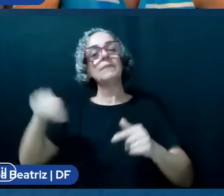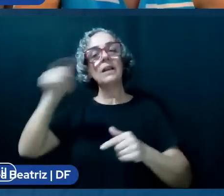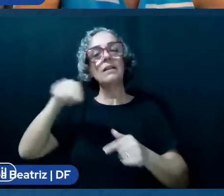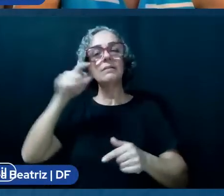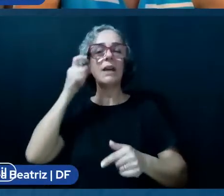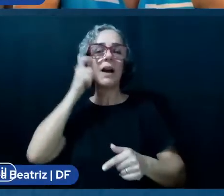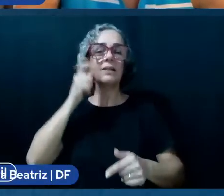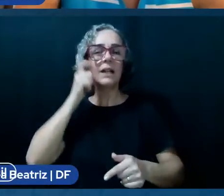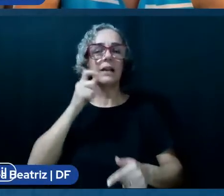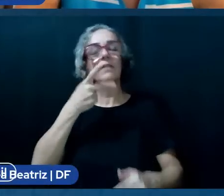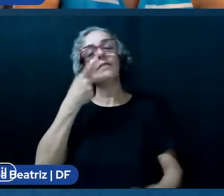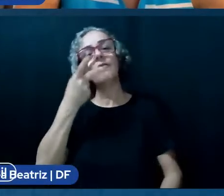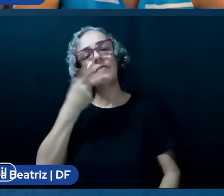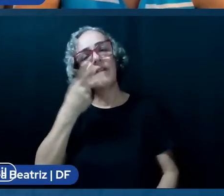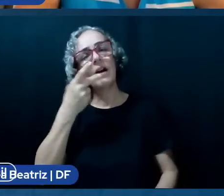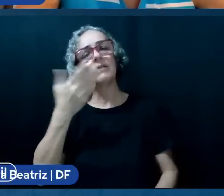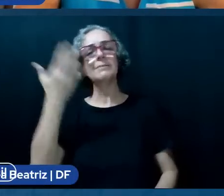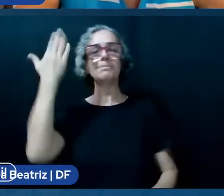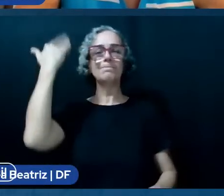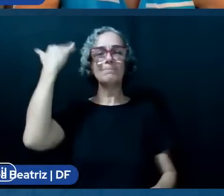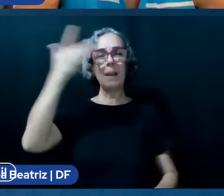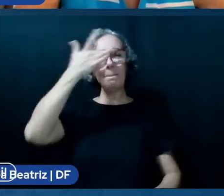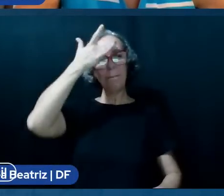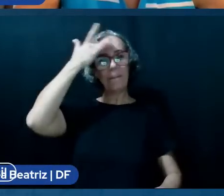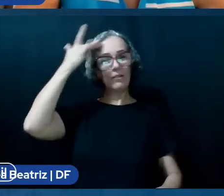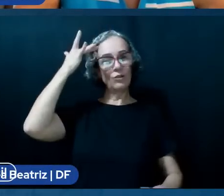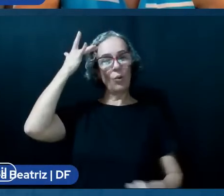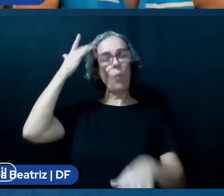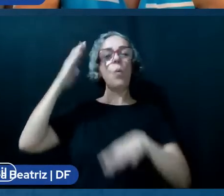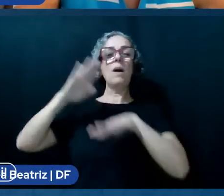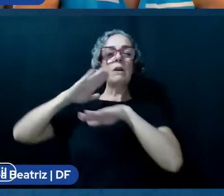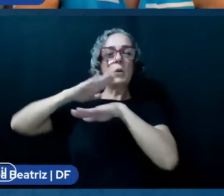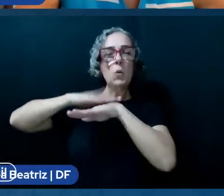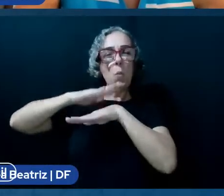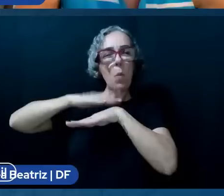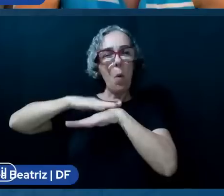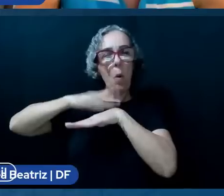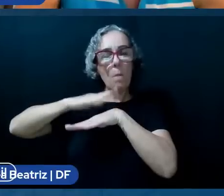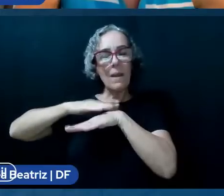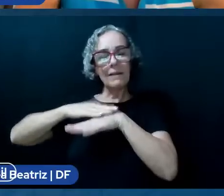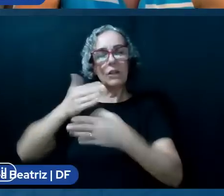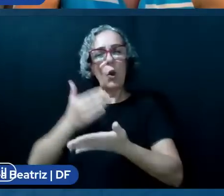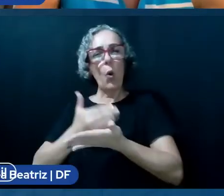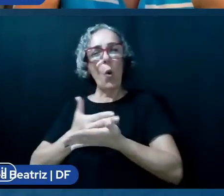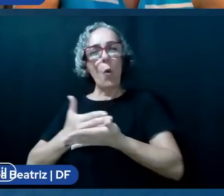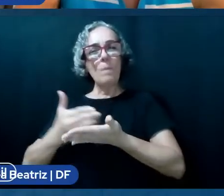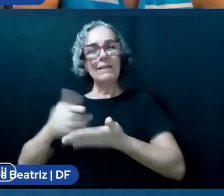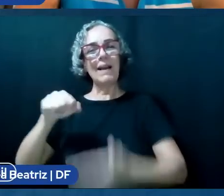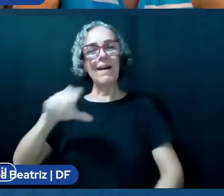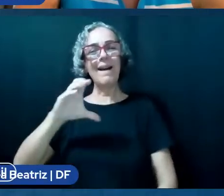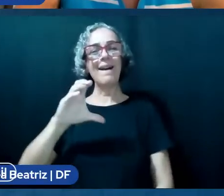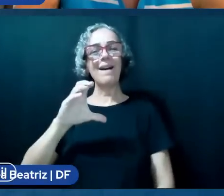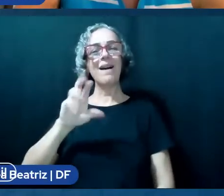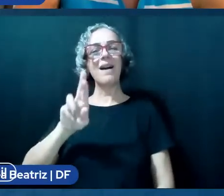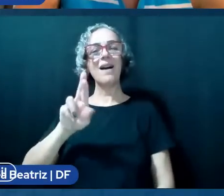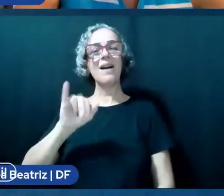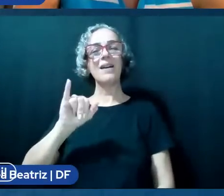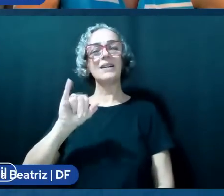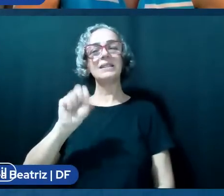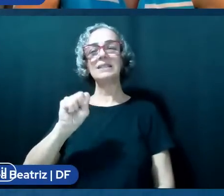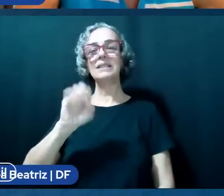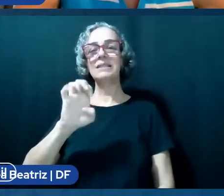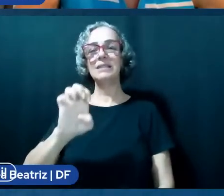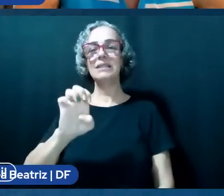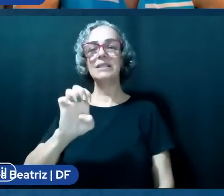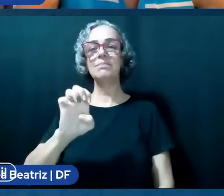dessas pessoas, quando entravam nesse estado de convulsão, nessa crise, né, elas perdiam